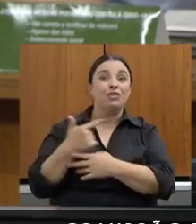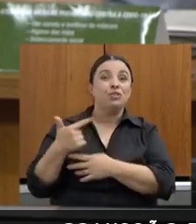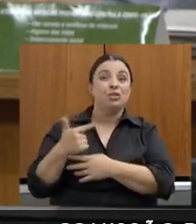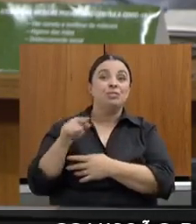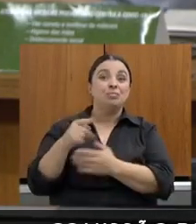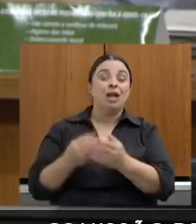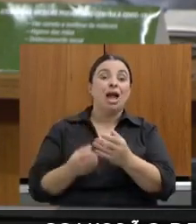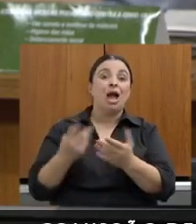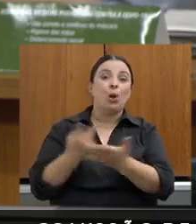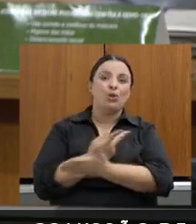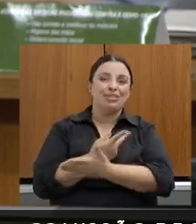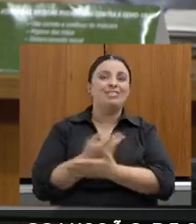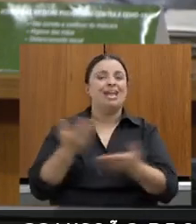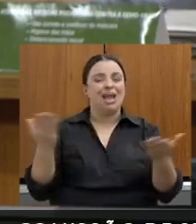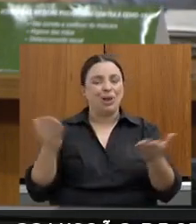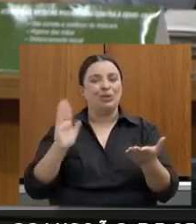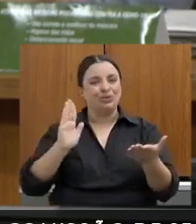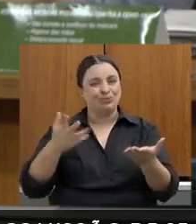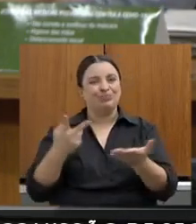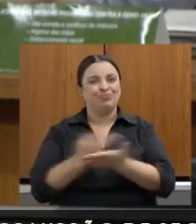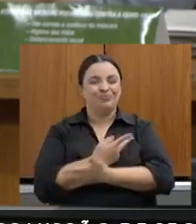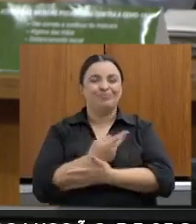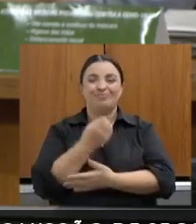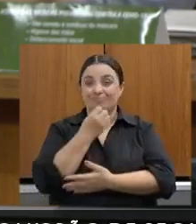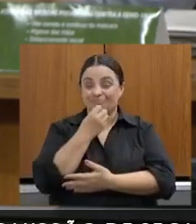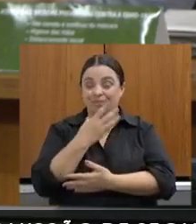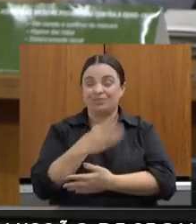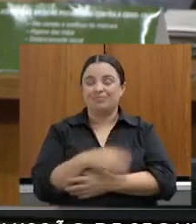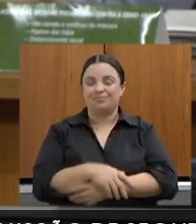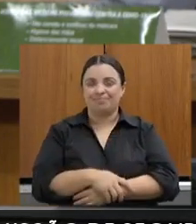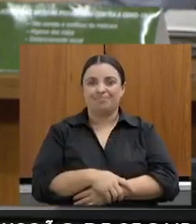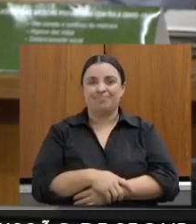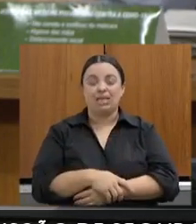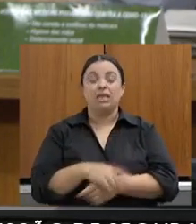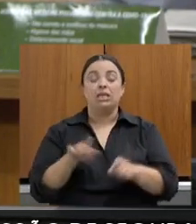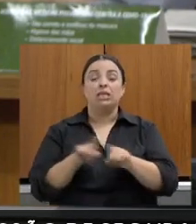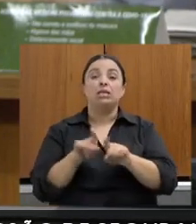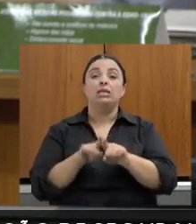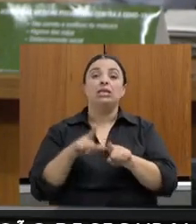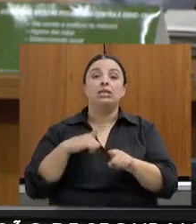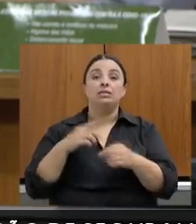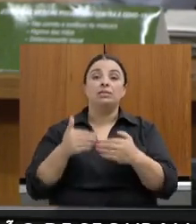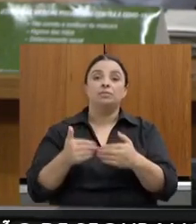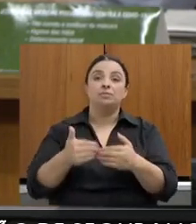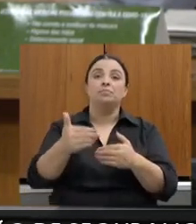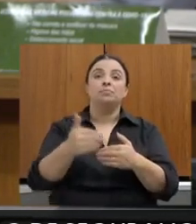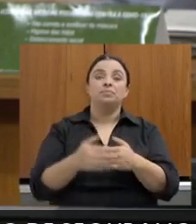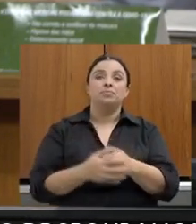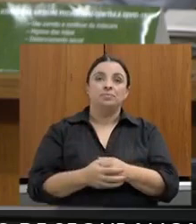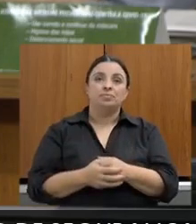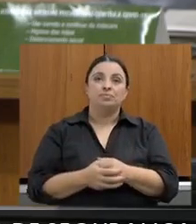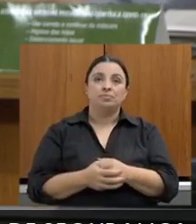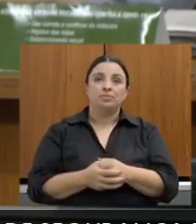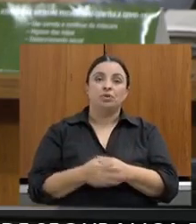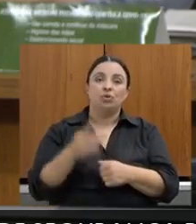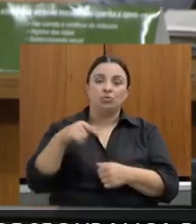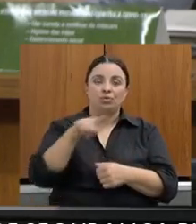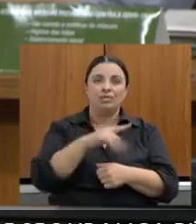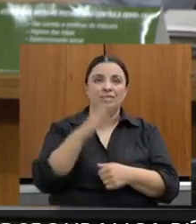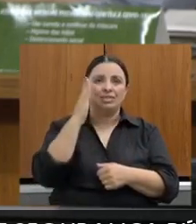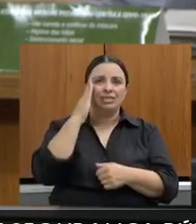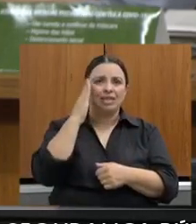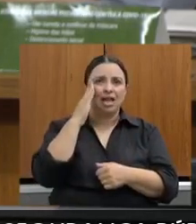nós temos aqui adiante a nós todos sabem disso e eu tenho